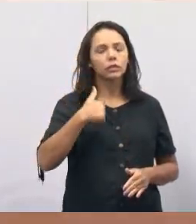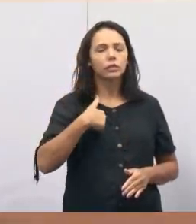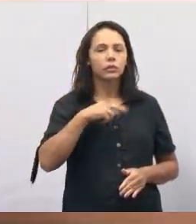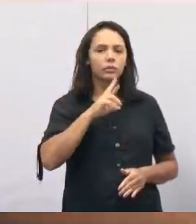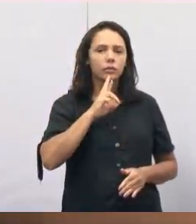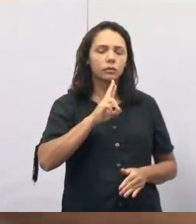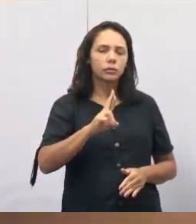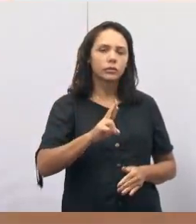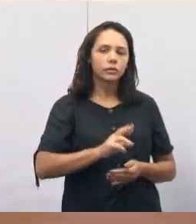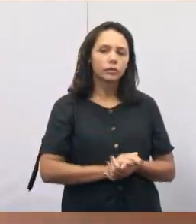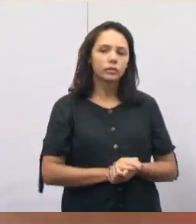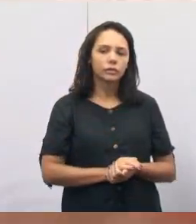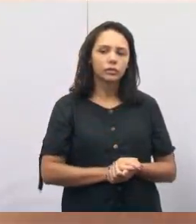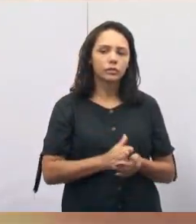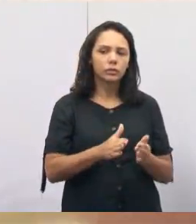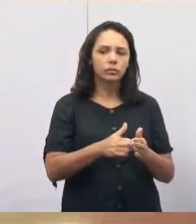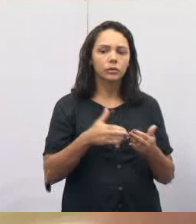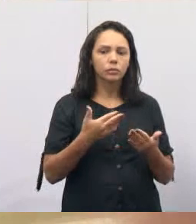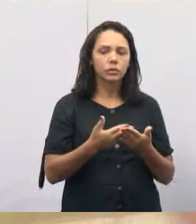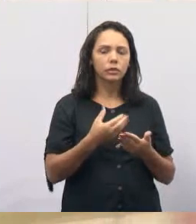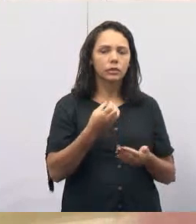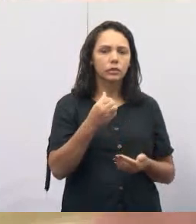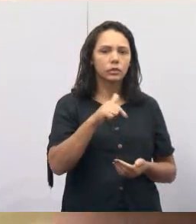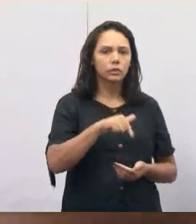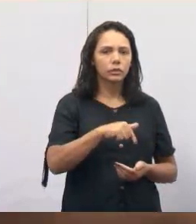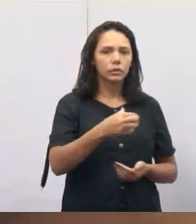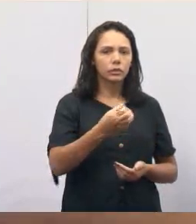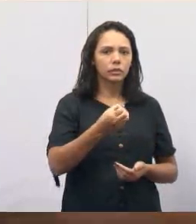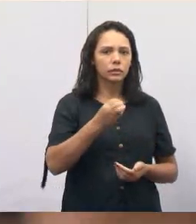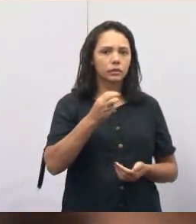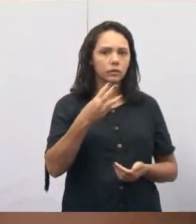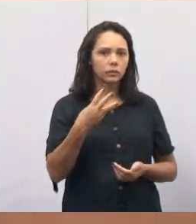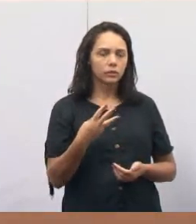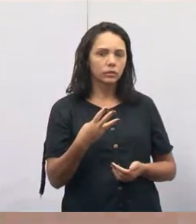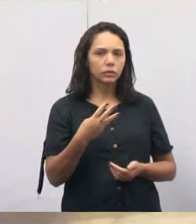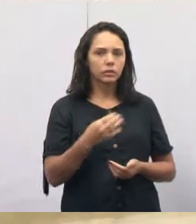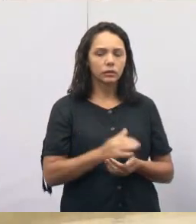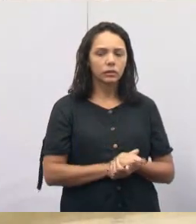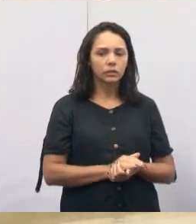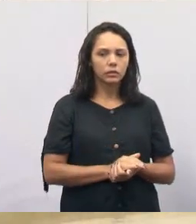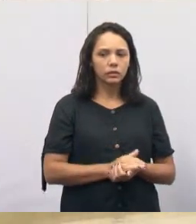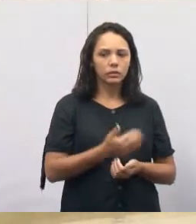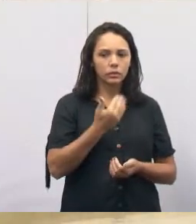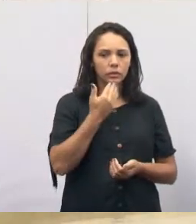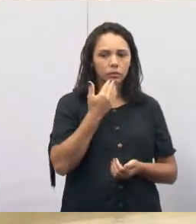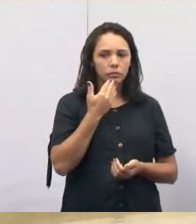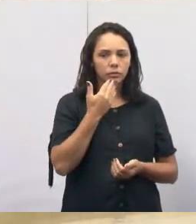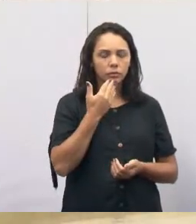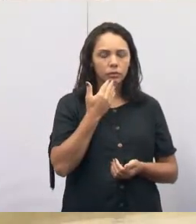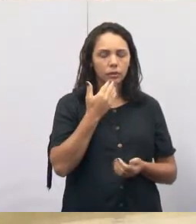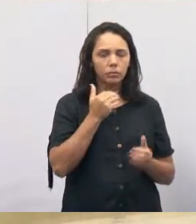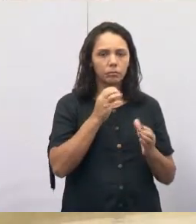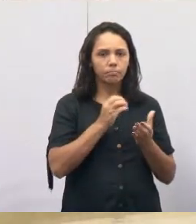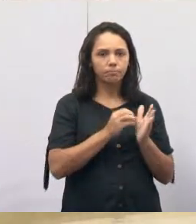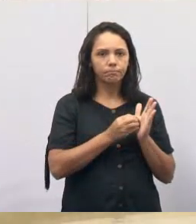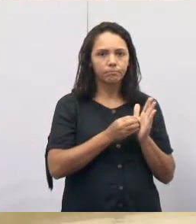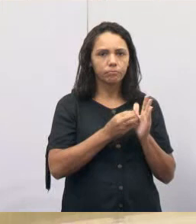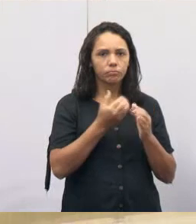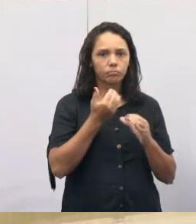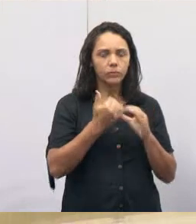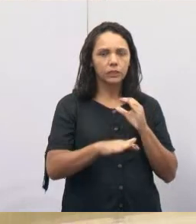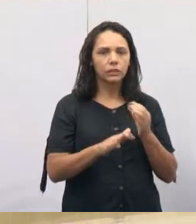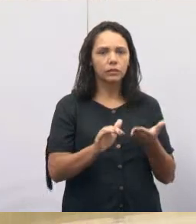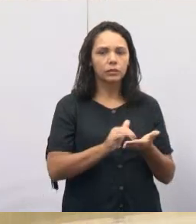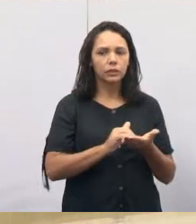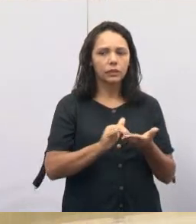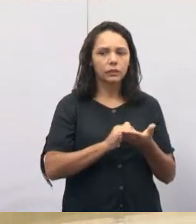informações. Segue memorando 703/2022, CEMOV, expedido pela Secretaria de Mobilidade Urbana, a fim de responder aos